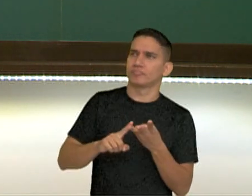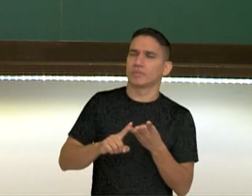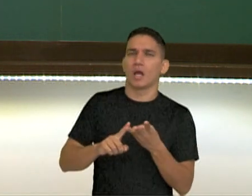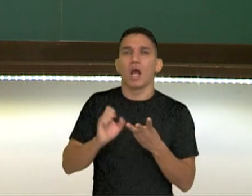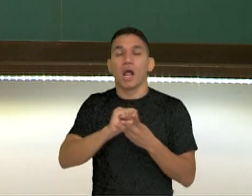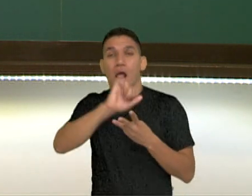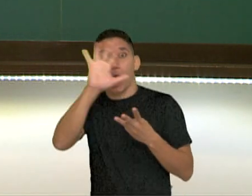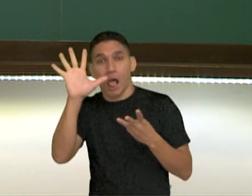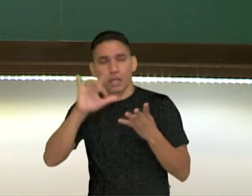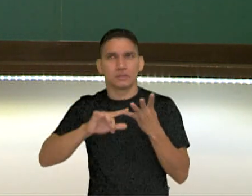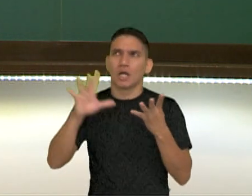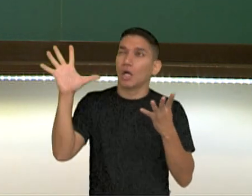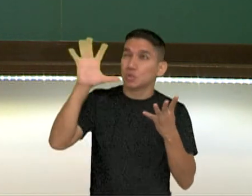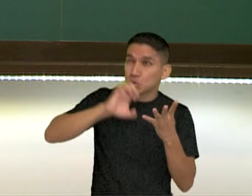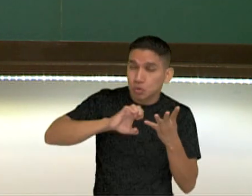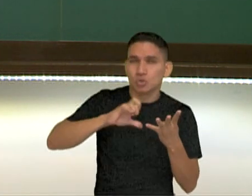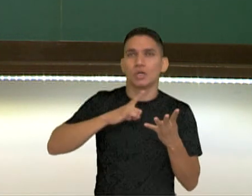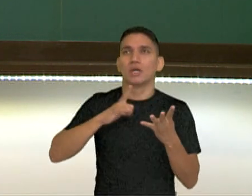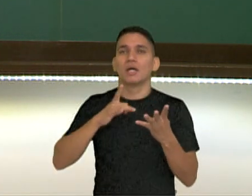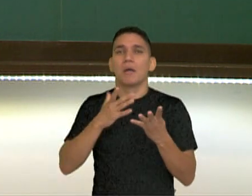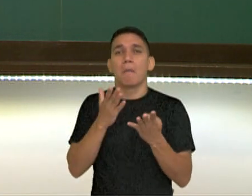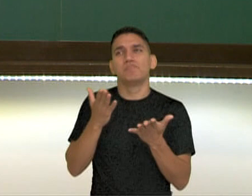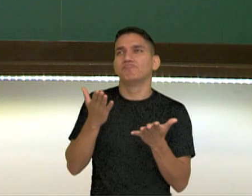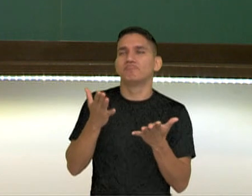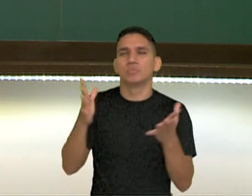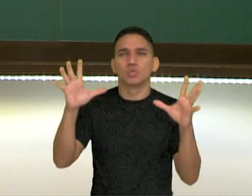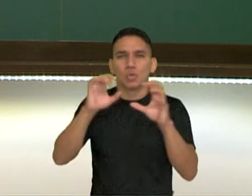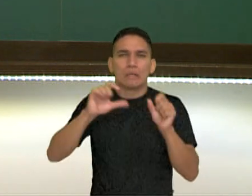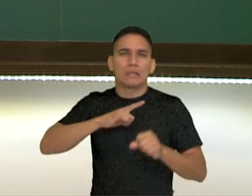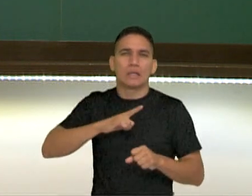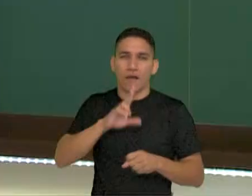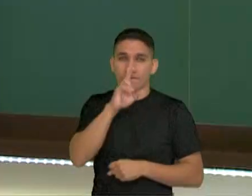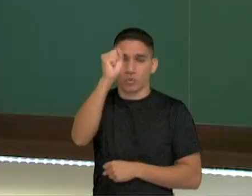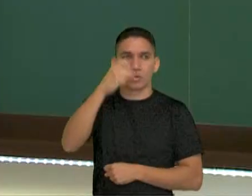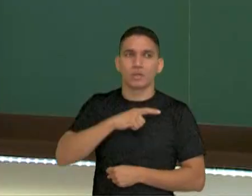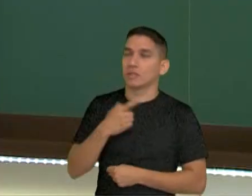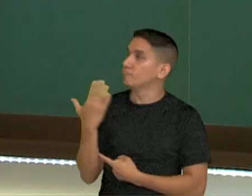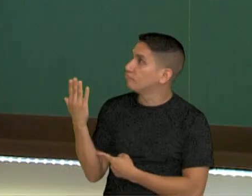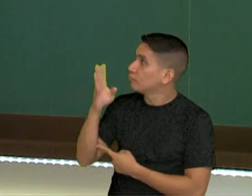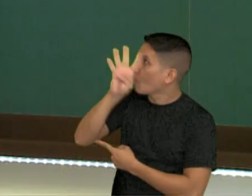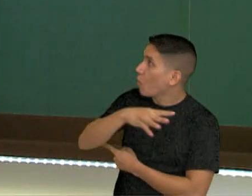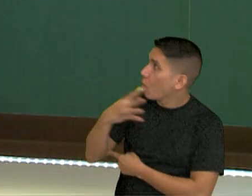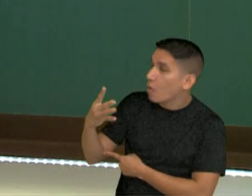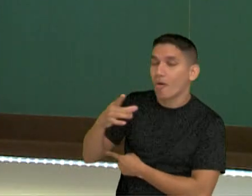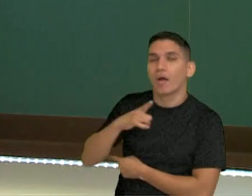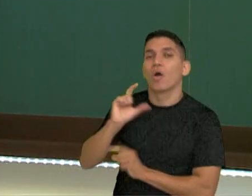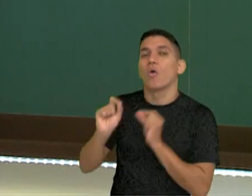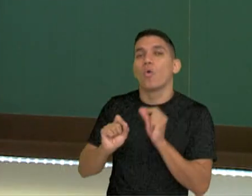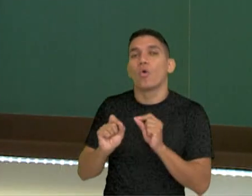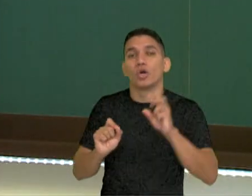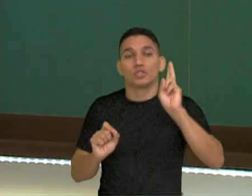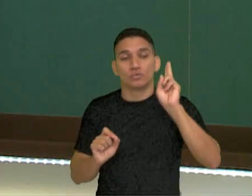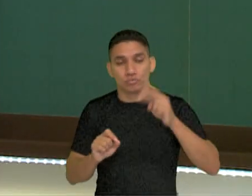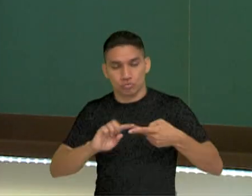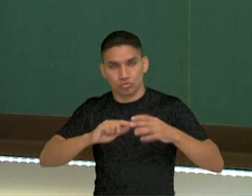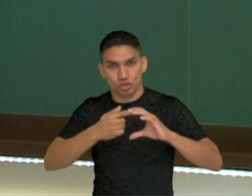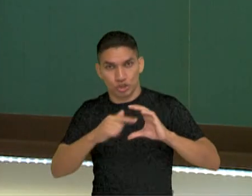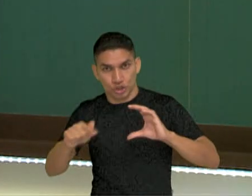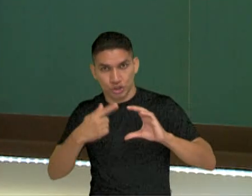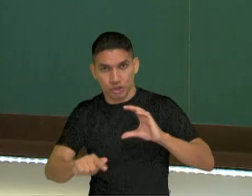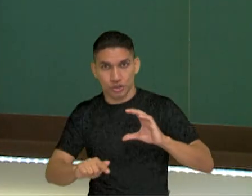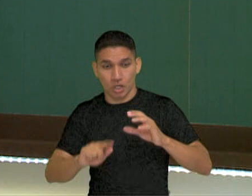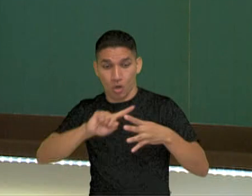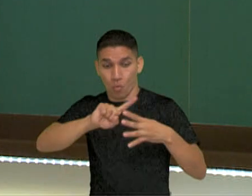mulato claro e branco. 5 fenótipos diferentes. Tá aqui, ó, a nossa tabelinha. Então, com 2 pares de genes, com